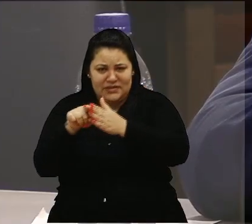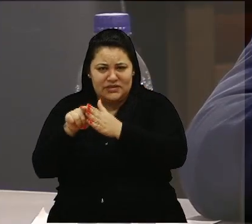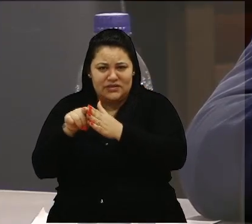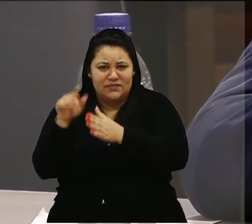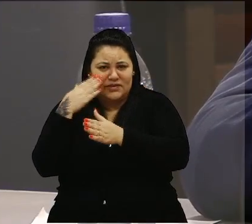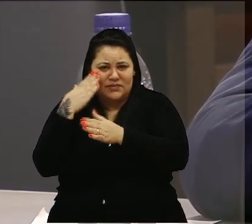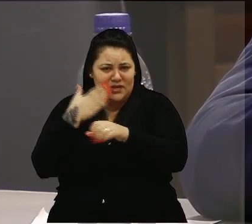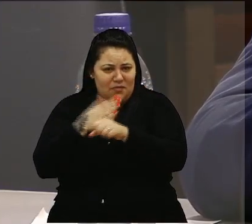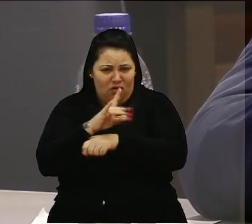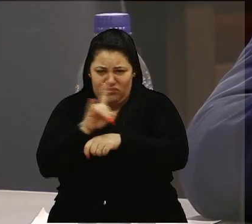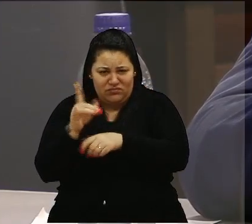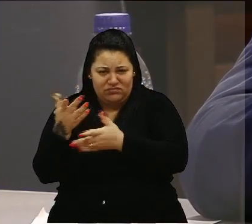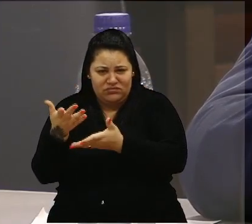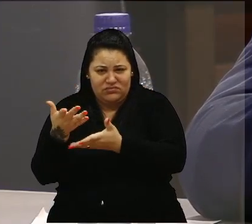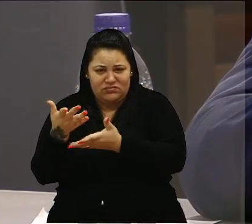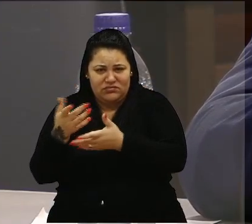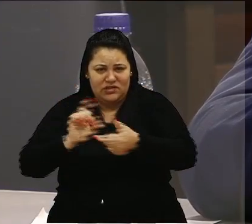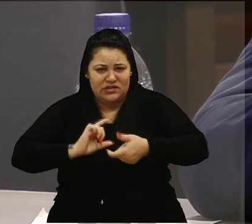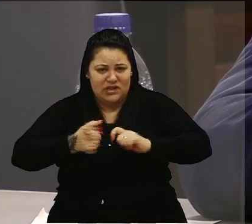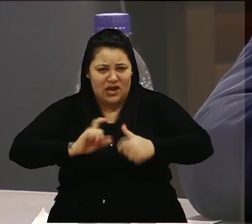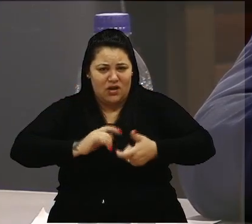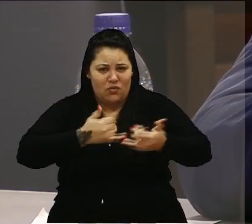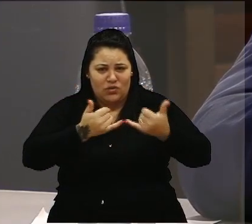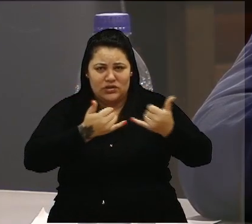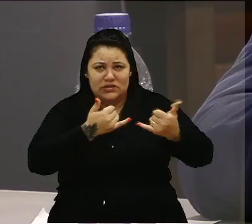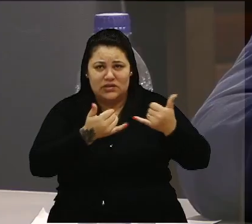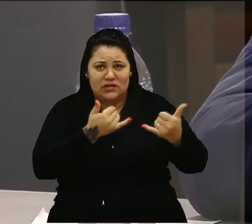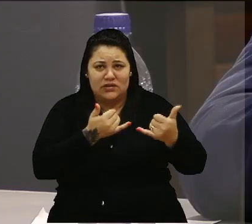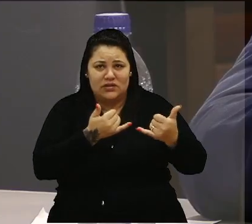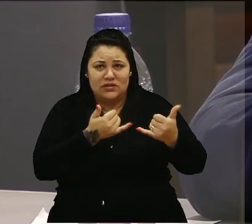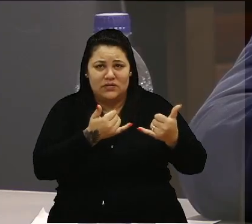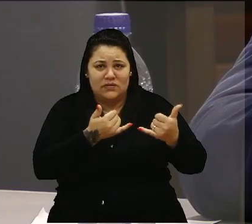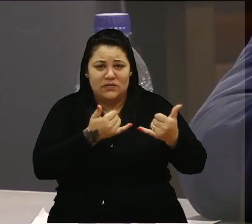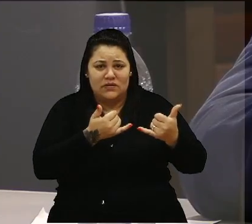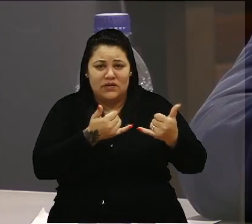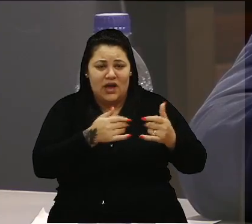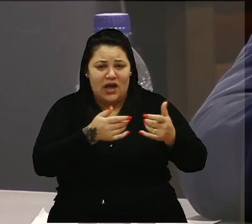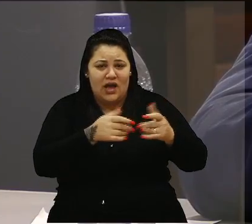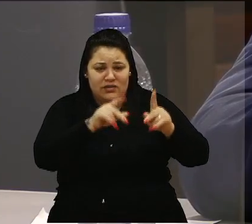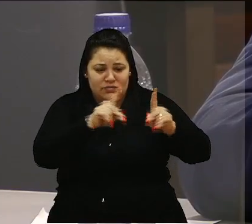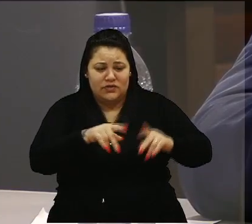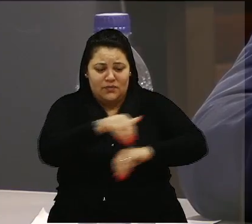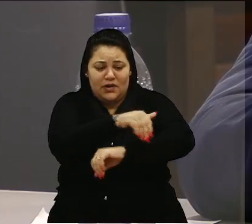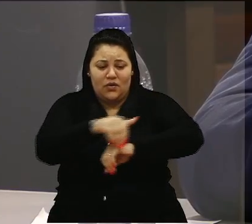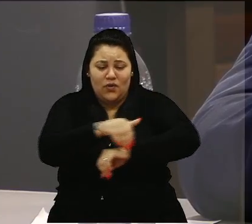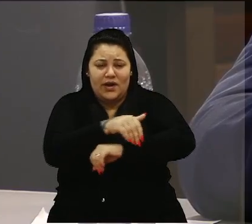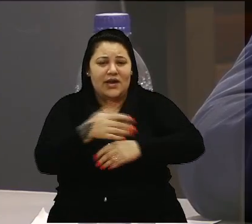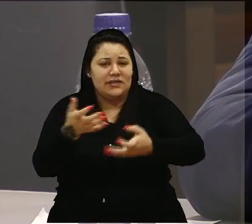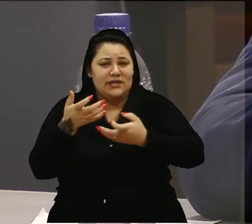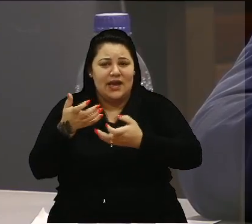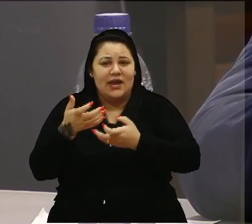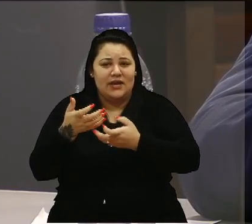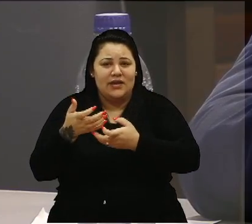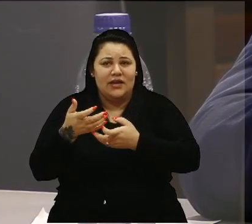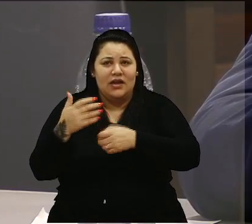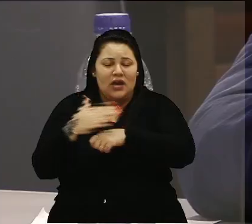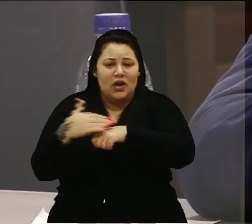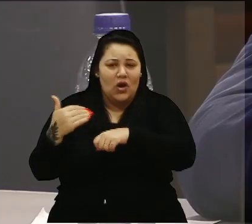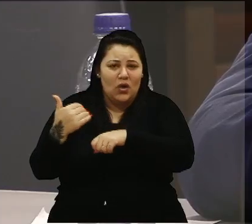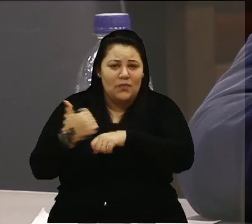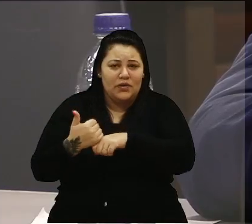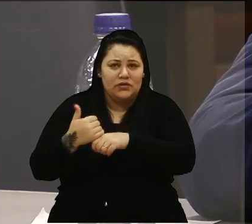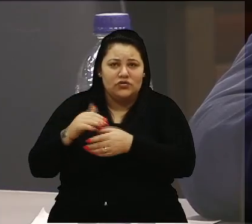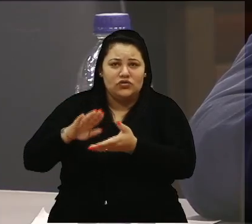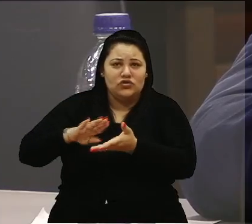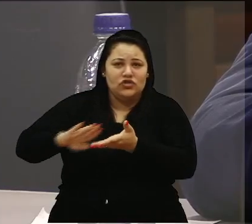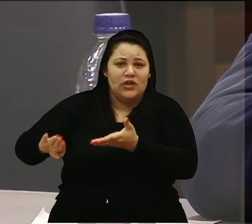aprova ou não aprova. Israel, por exemplo, eles querem... as pessoas estão indo para a rua, querem impeachment o louco